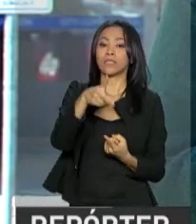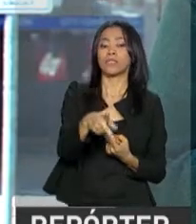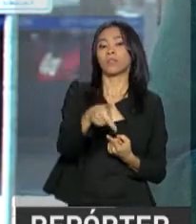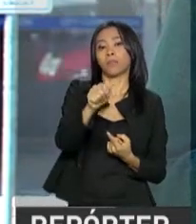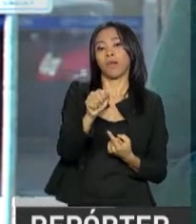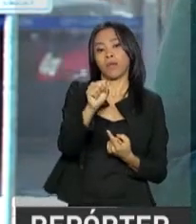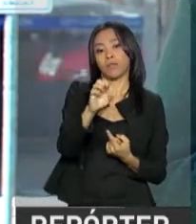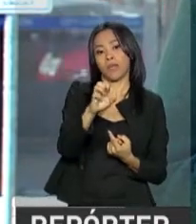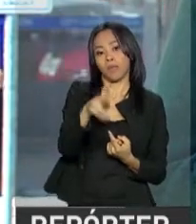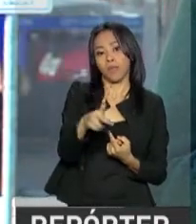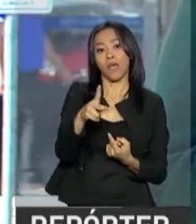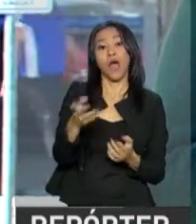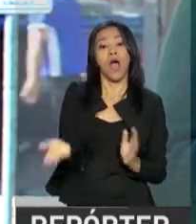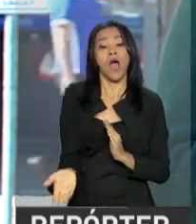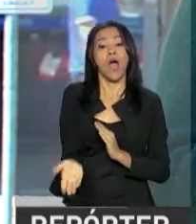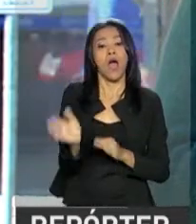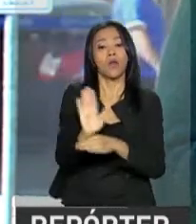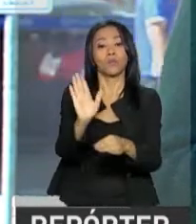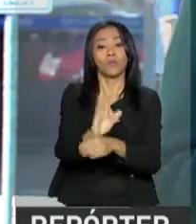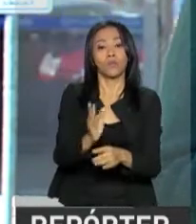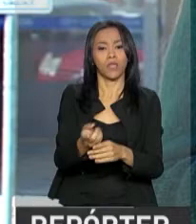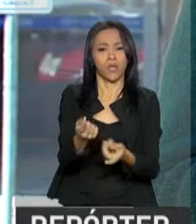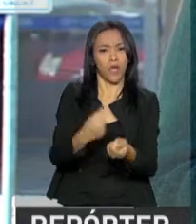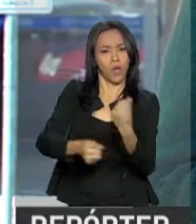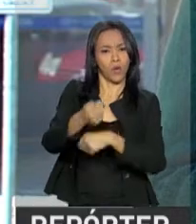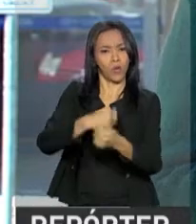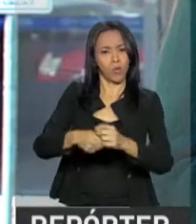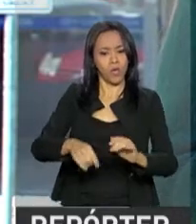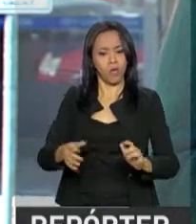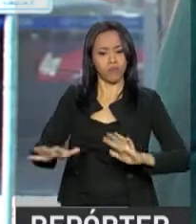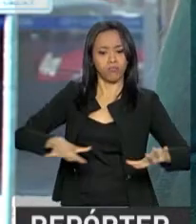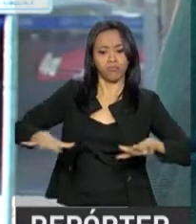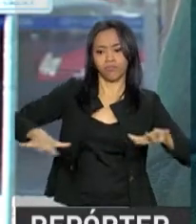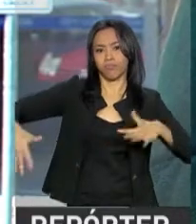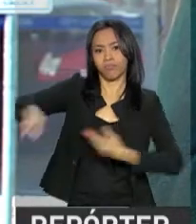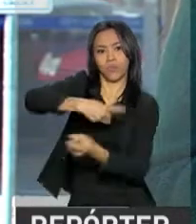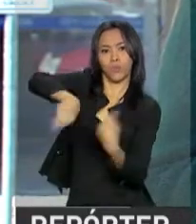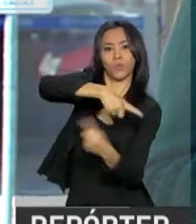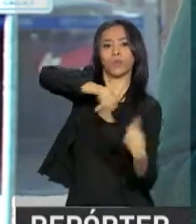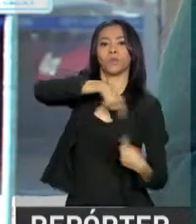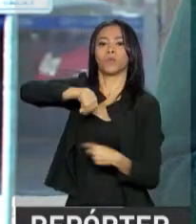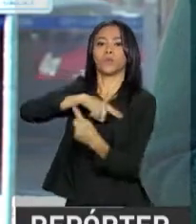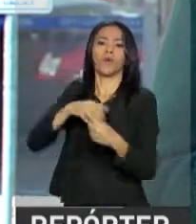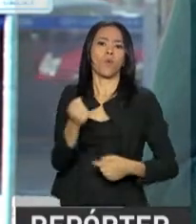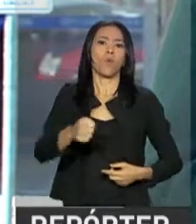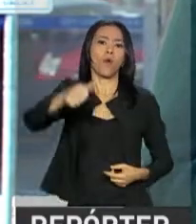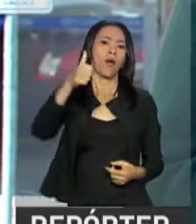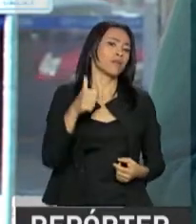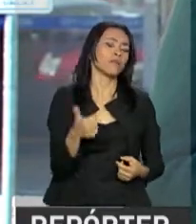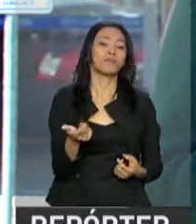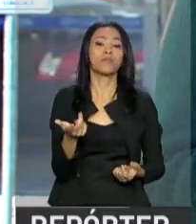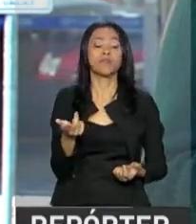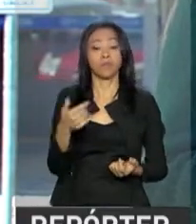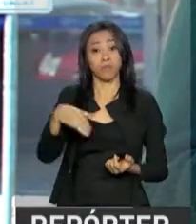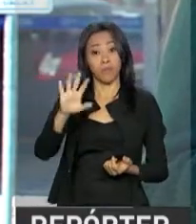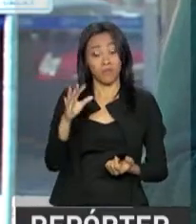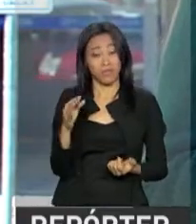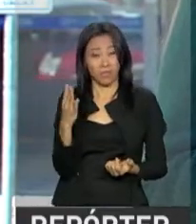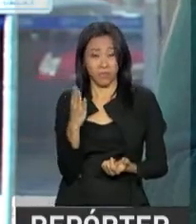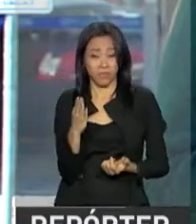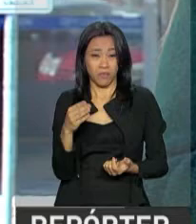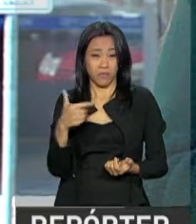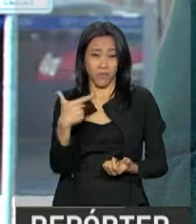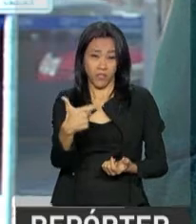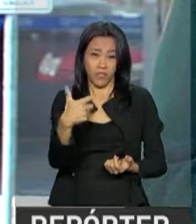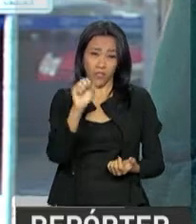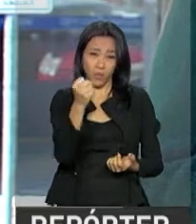aquecer a economia estão disponíveis para saques quase 35 bilhões de reais e mais de 28